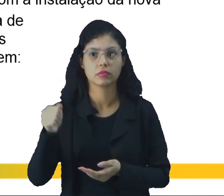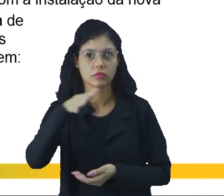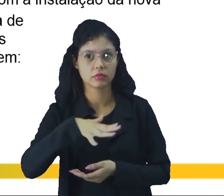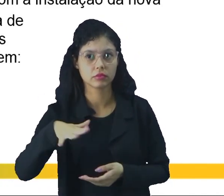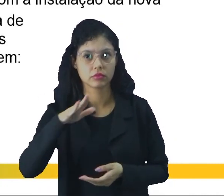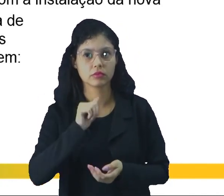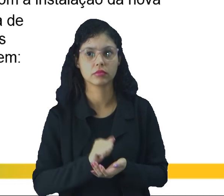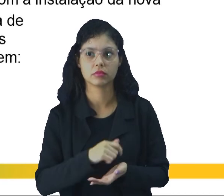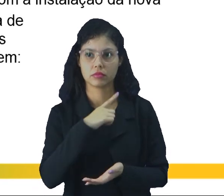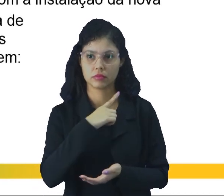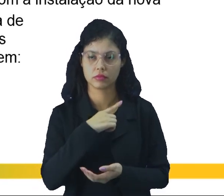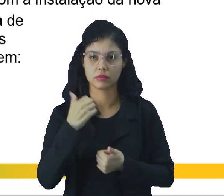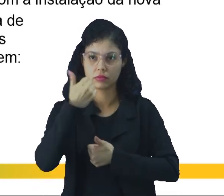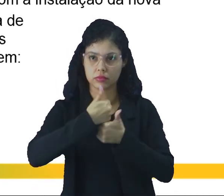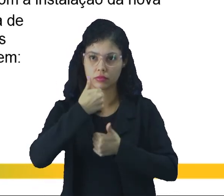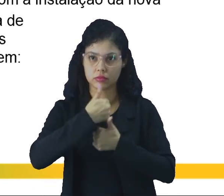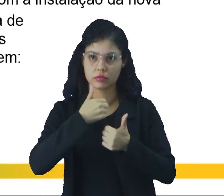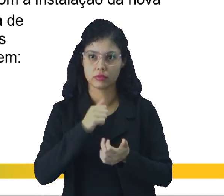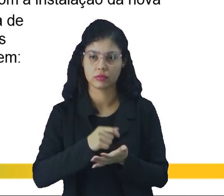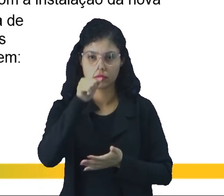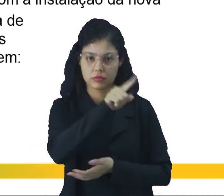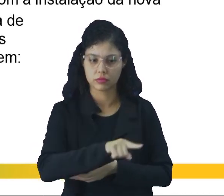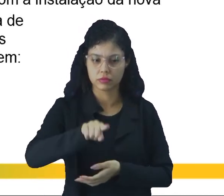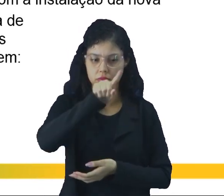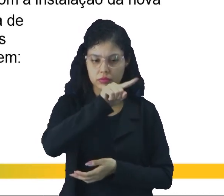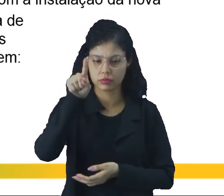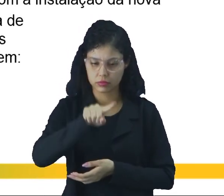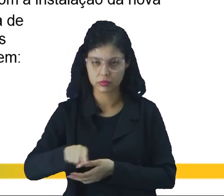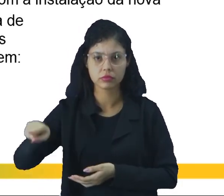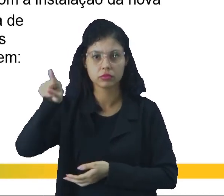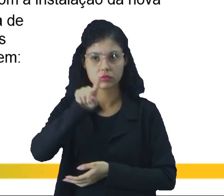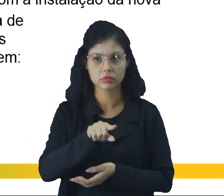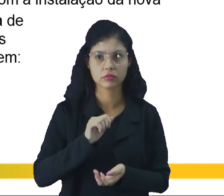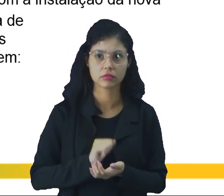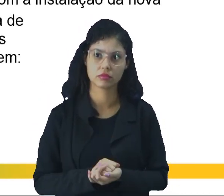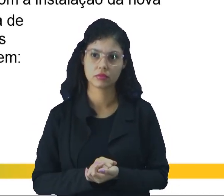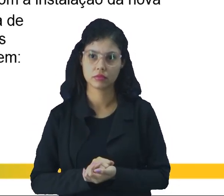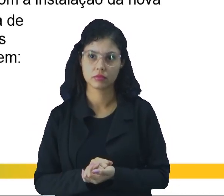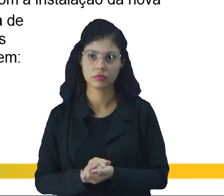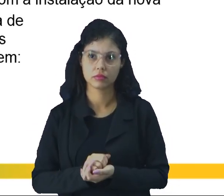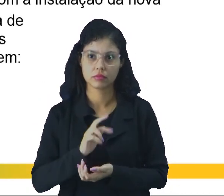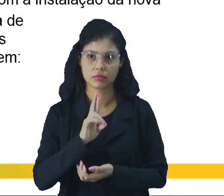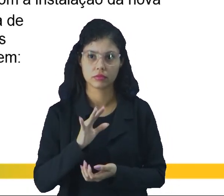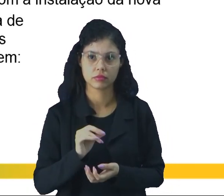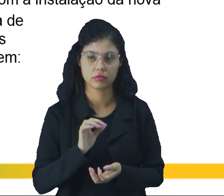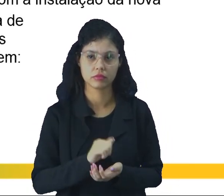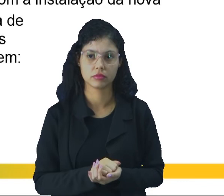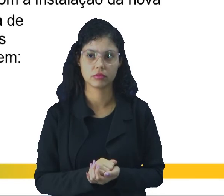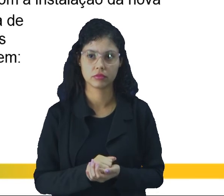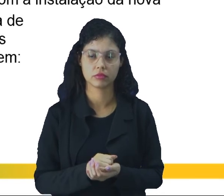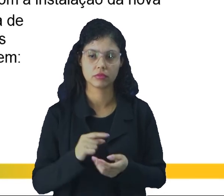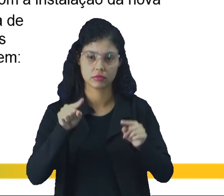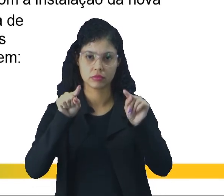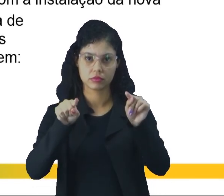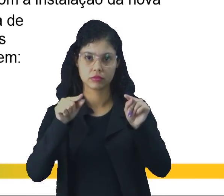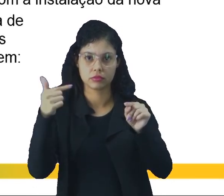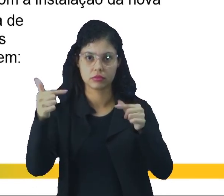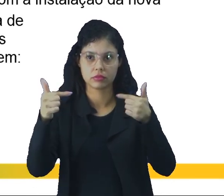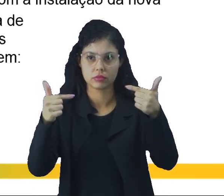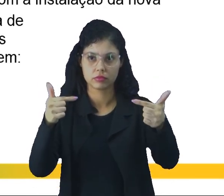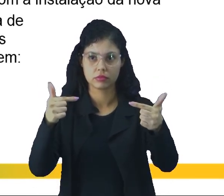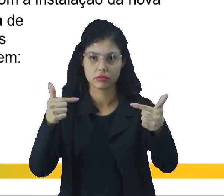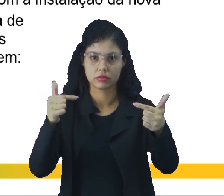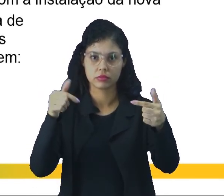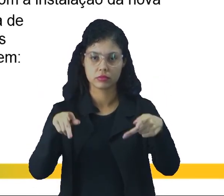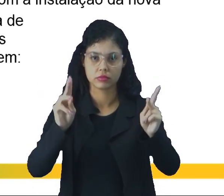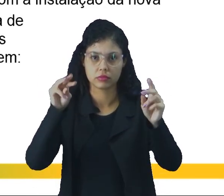de cobertura das antenas serão substituídas, são círculos de raio 2 km. Aqui, ó. São círculos de